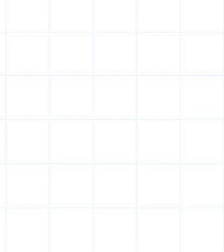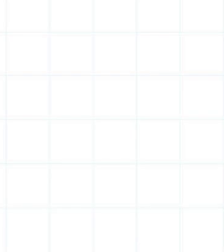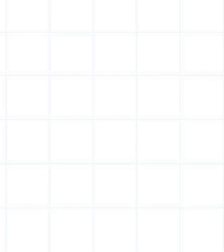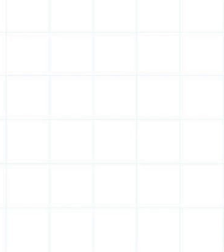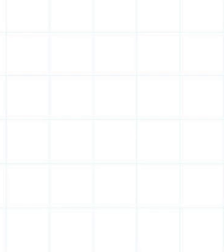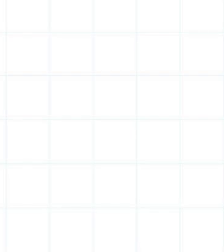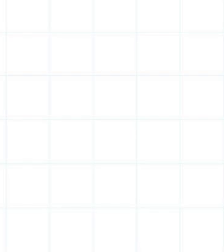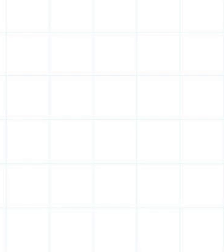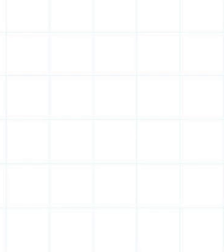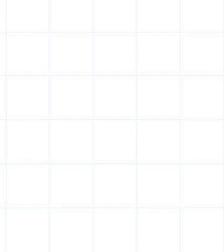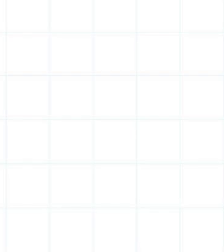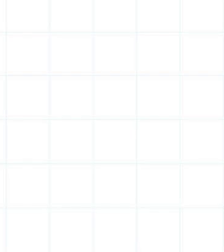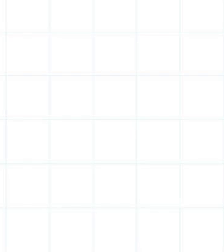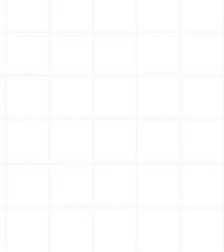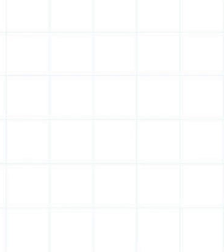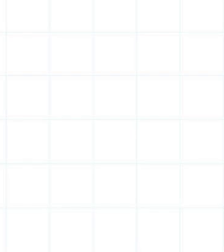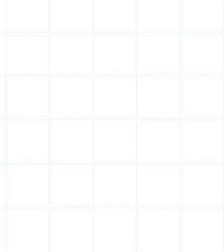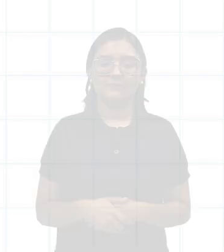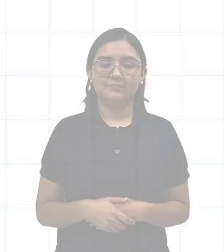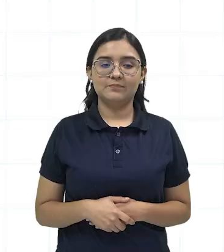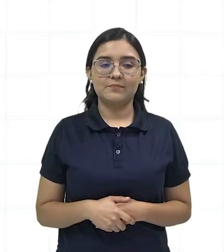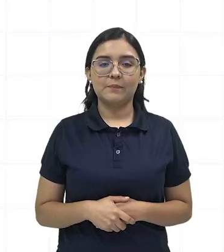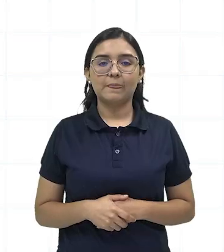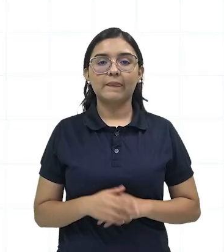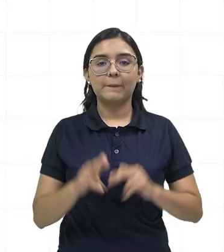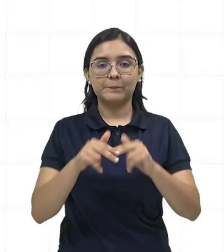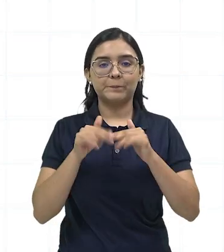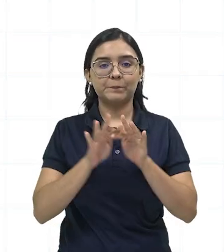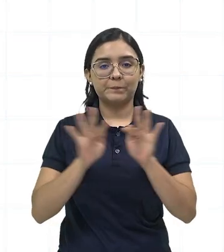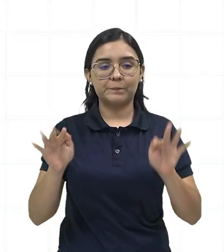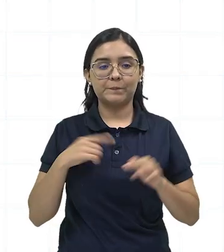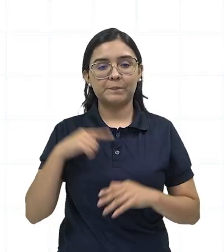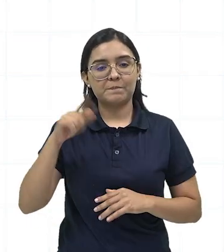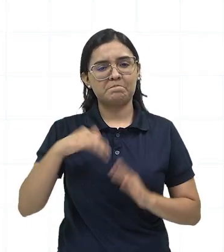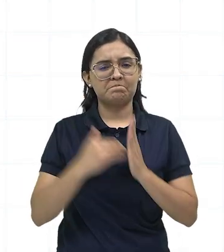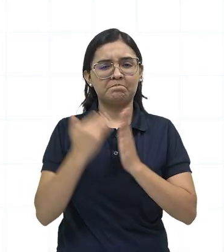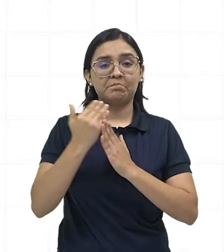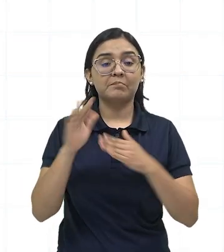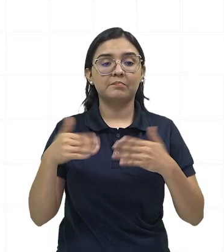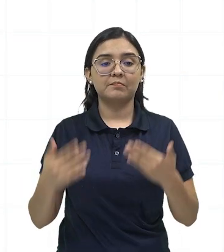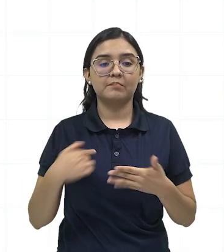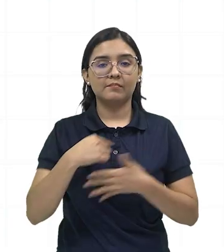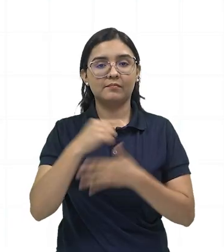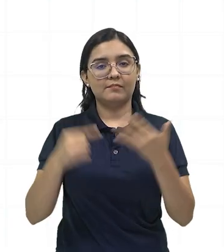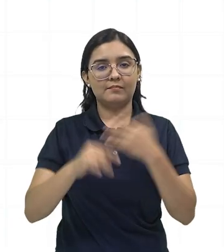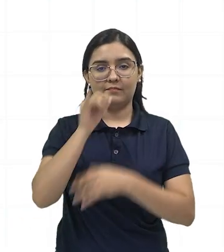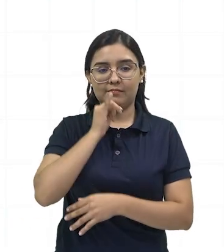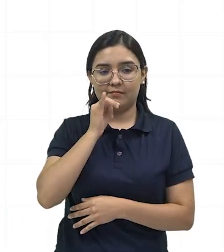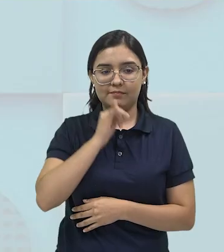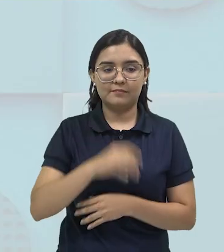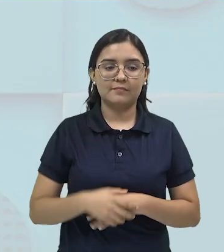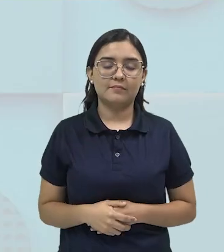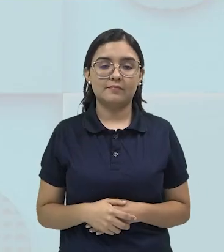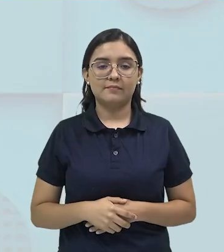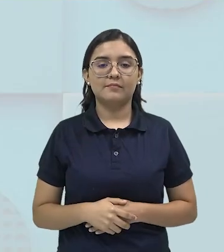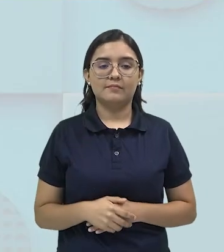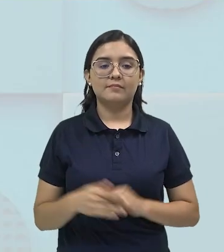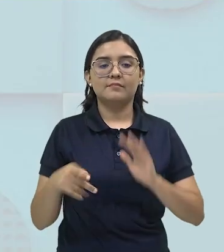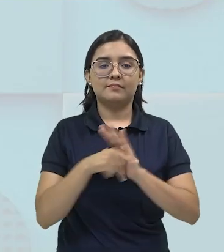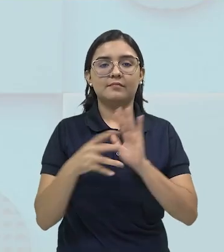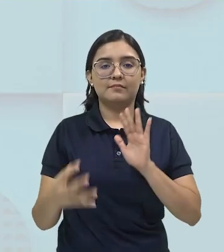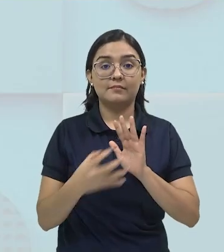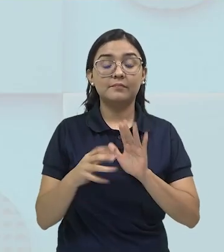lágrimas é um exagero. Então, esses são alguns dos exemplos, né, da